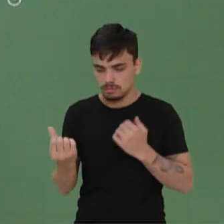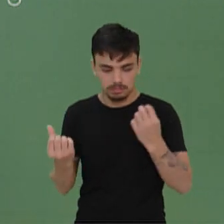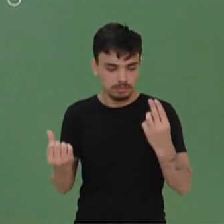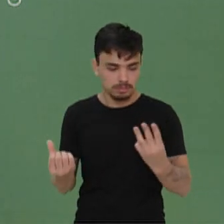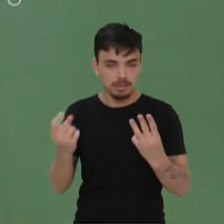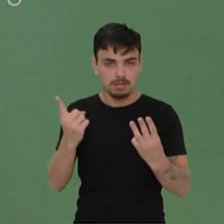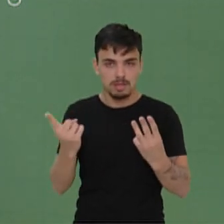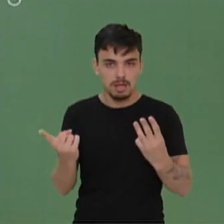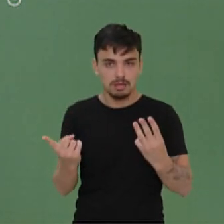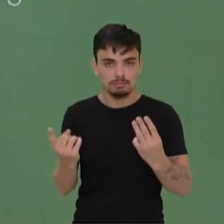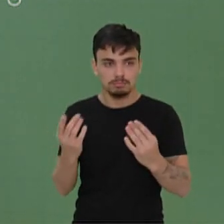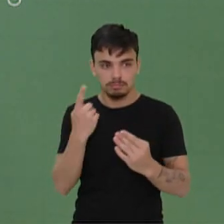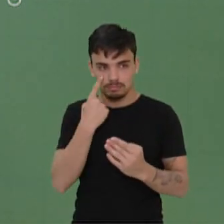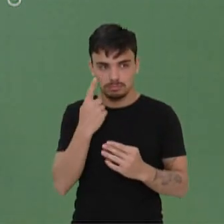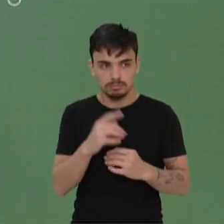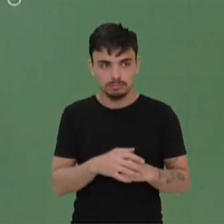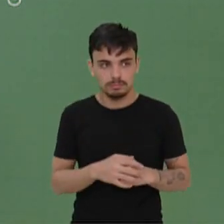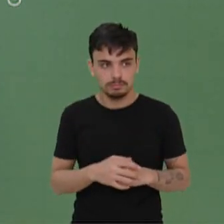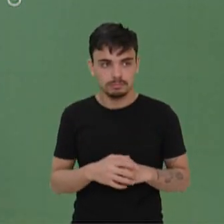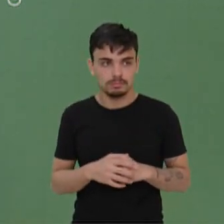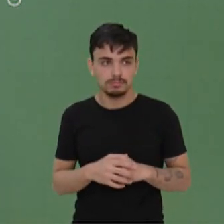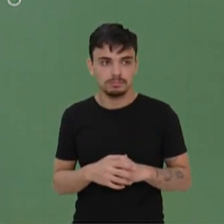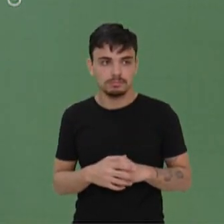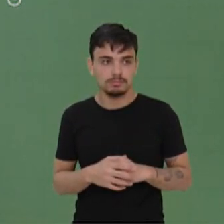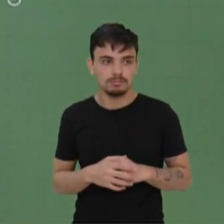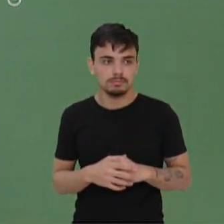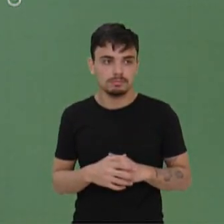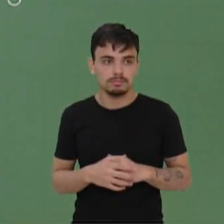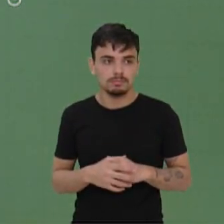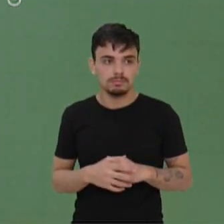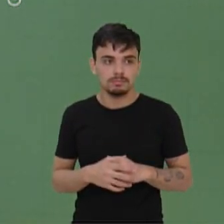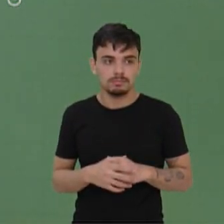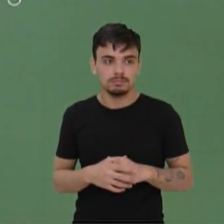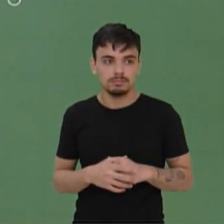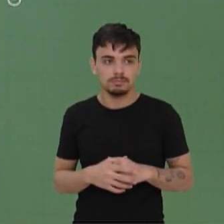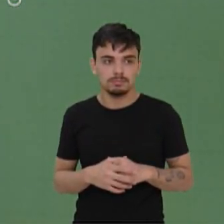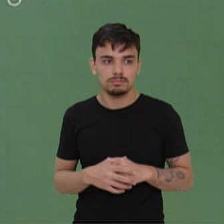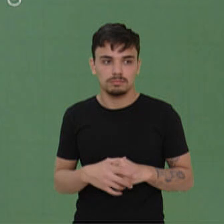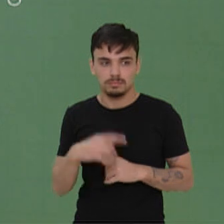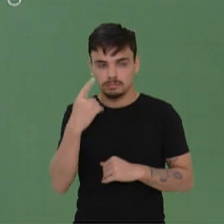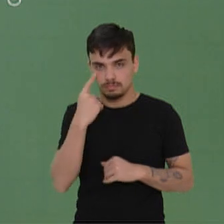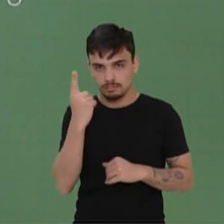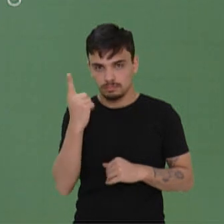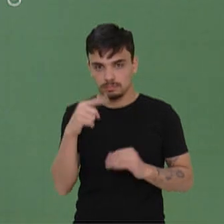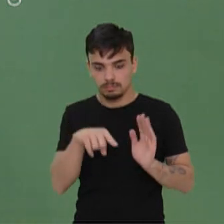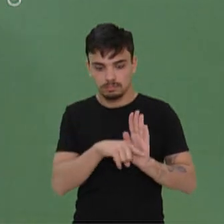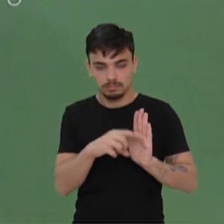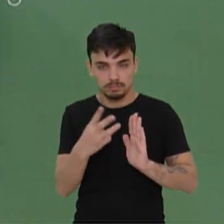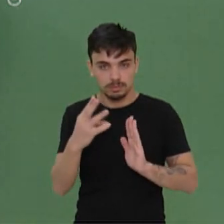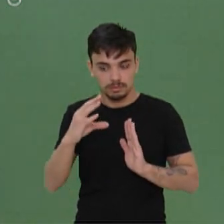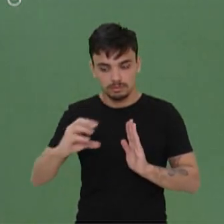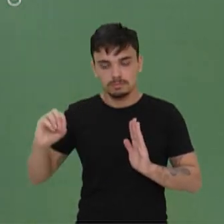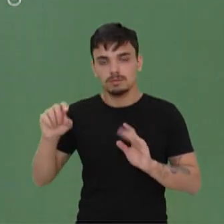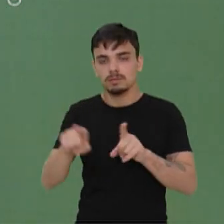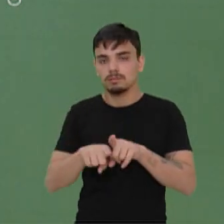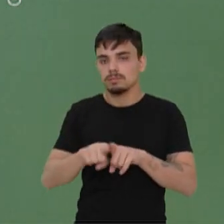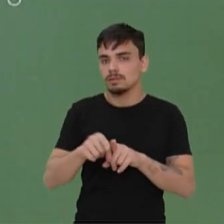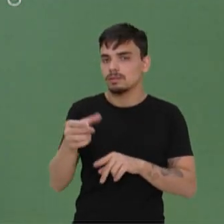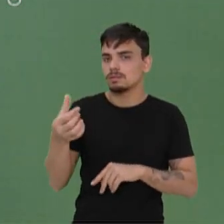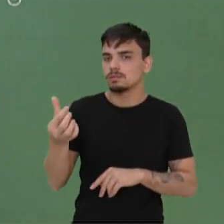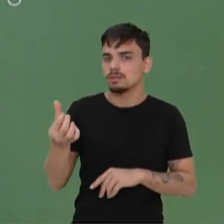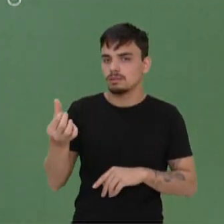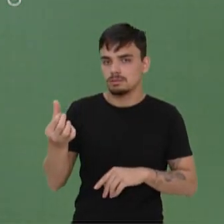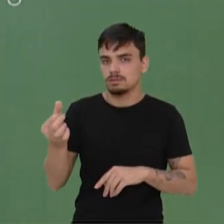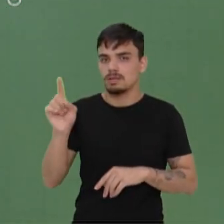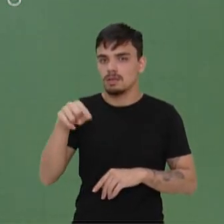trás. Então eu faço menos 3, ou seja, 3 menos 3 eu tenho 0. Nesse caso, 0 e o 6,